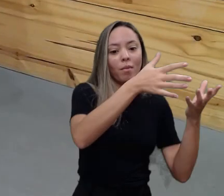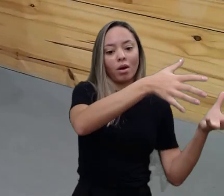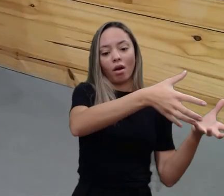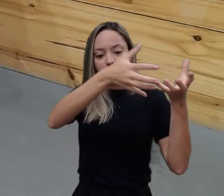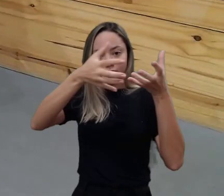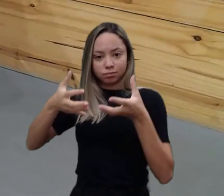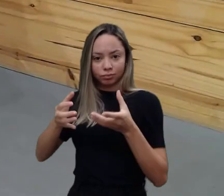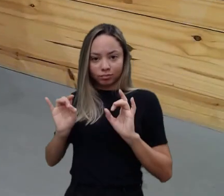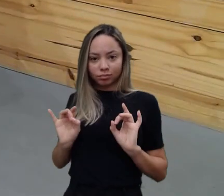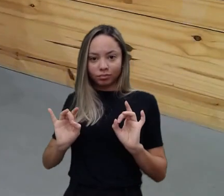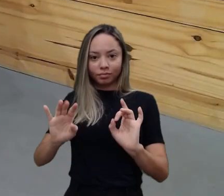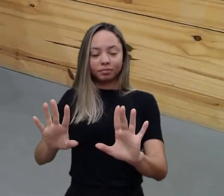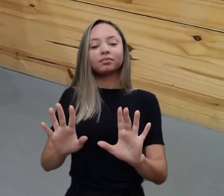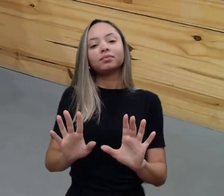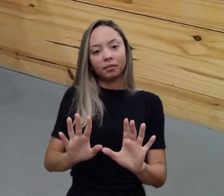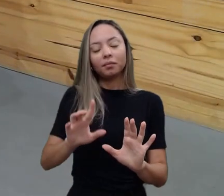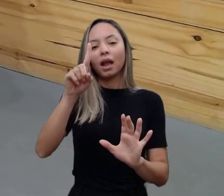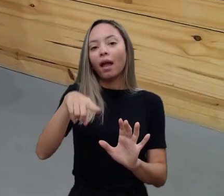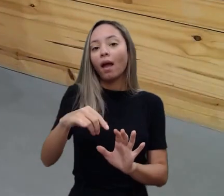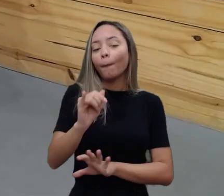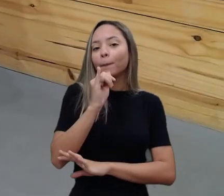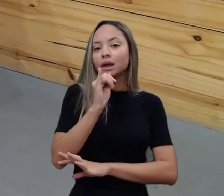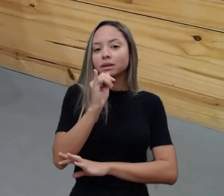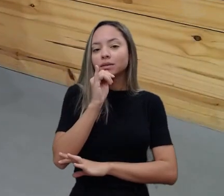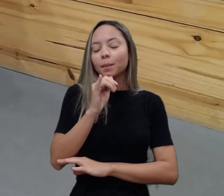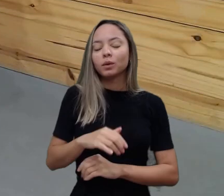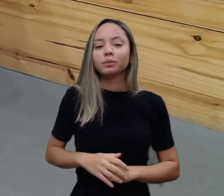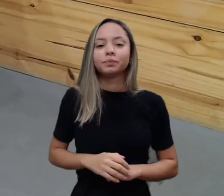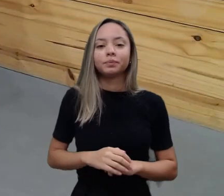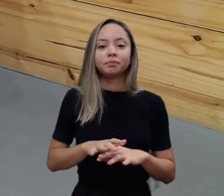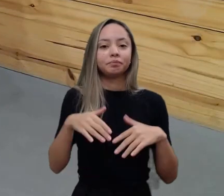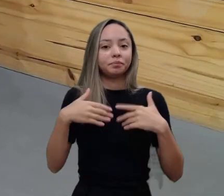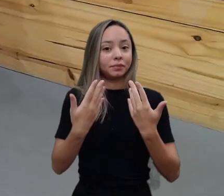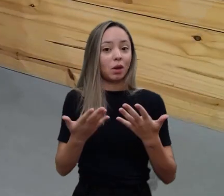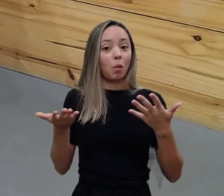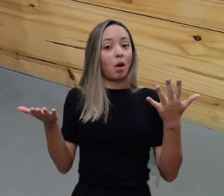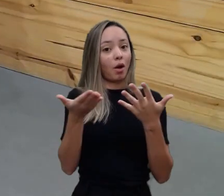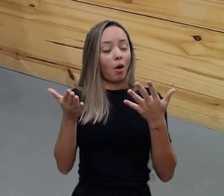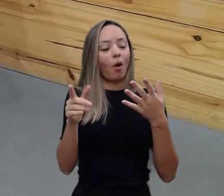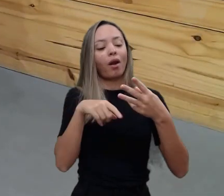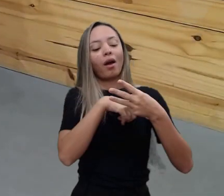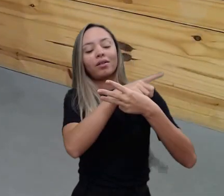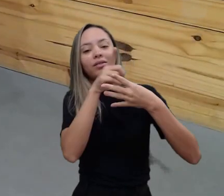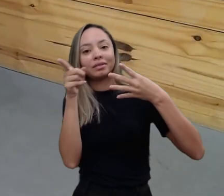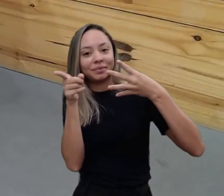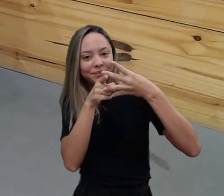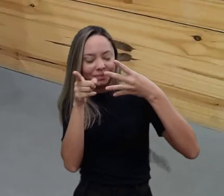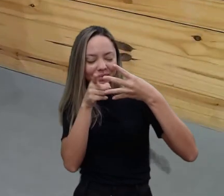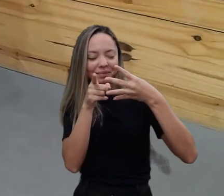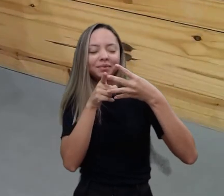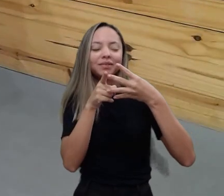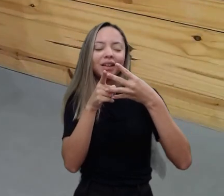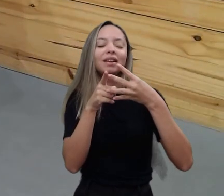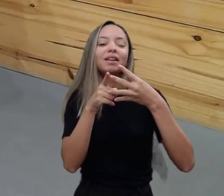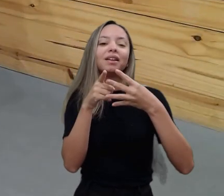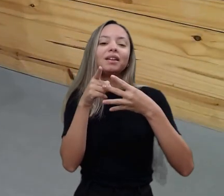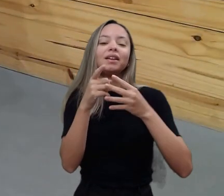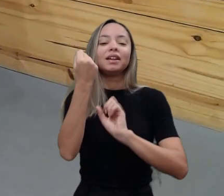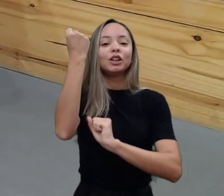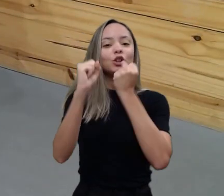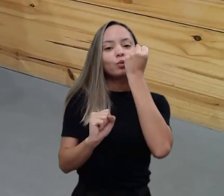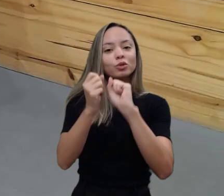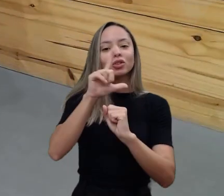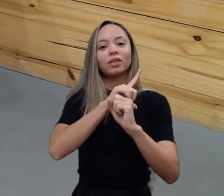o produto. Essa é um exemplo. A gente agora indo para a indústria. Indo para a indústria. A indústria ela tem uma